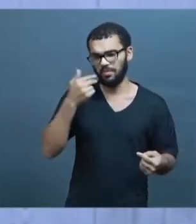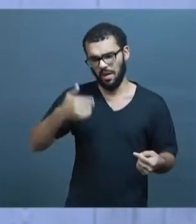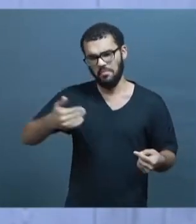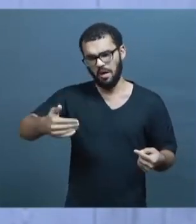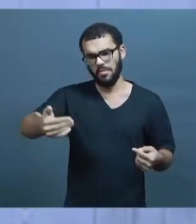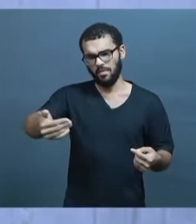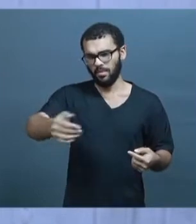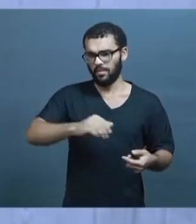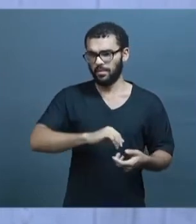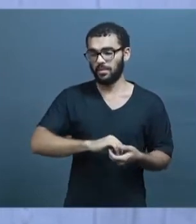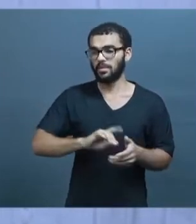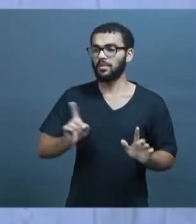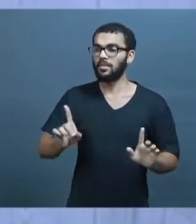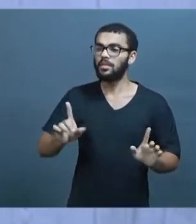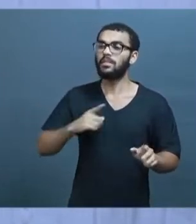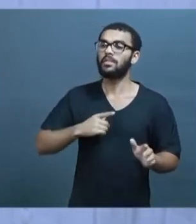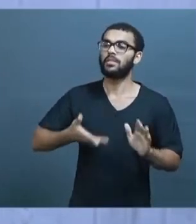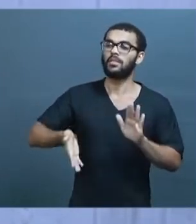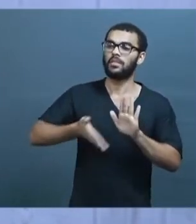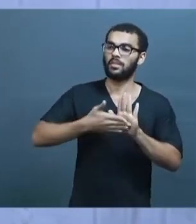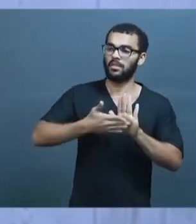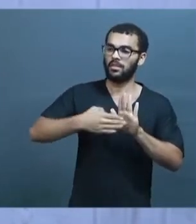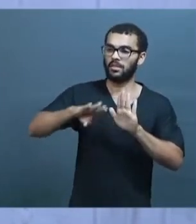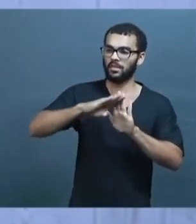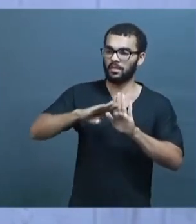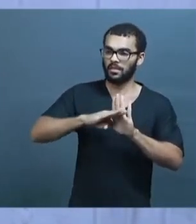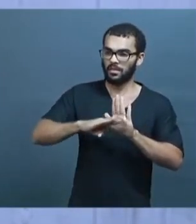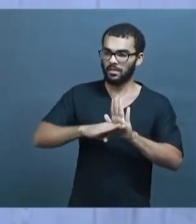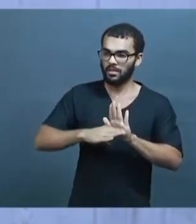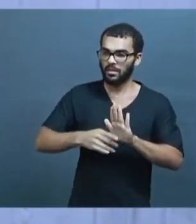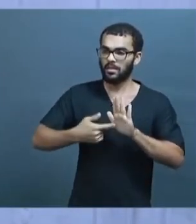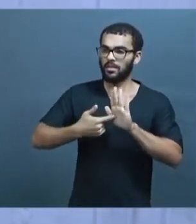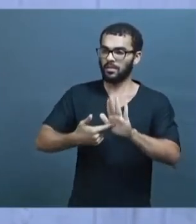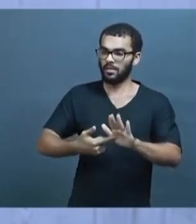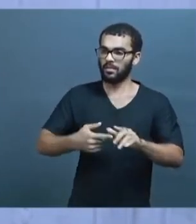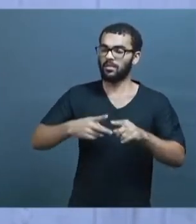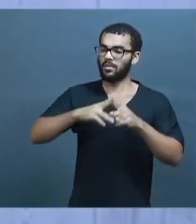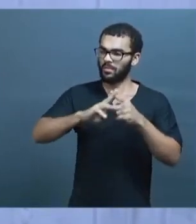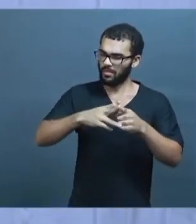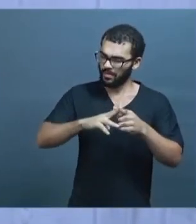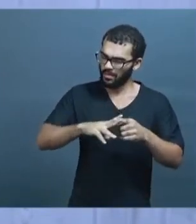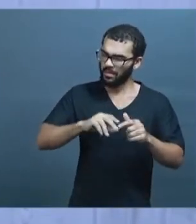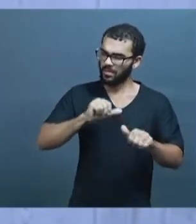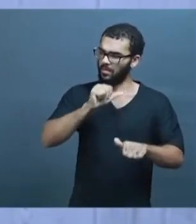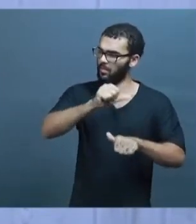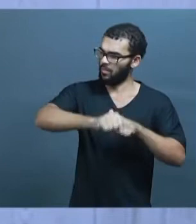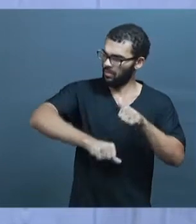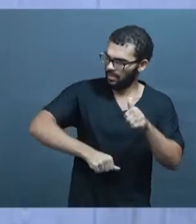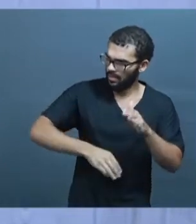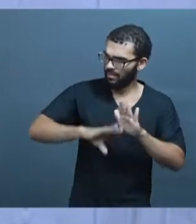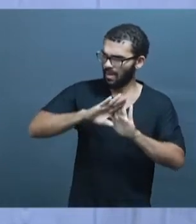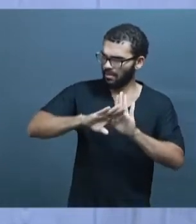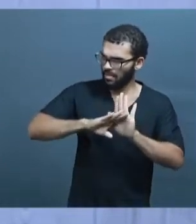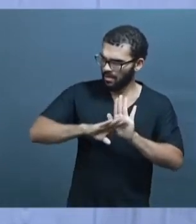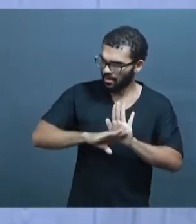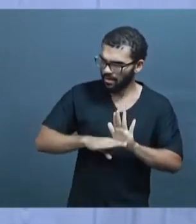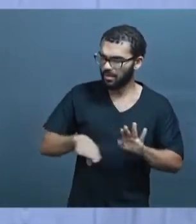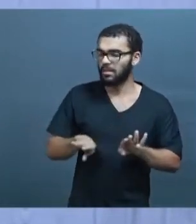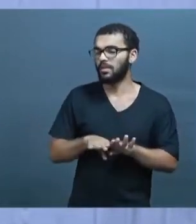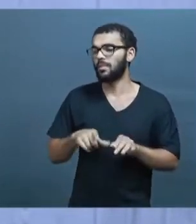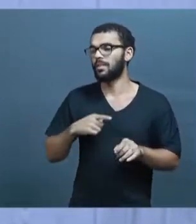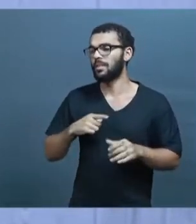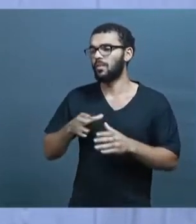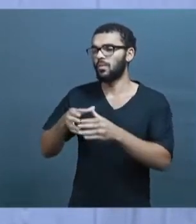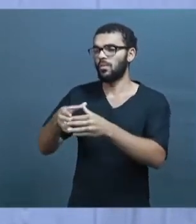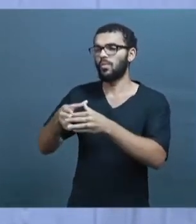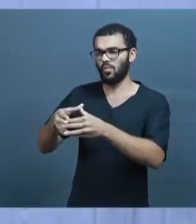vai ocorrer. Haverá propostas, né, haverá tentativas de modificar o texto disso que foi apresentado, uhum. A pressão dos grupos. O Benito ontem